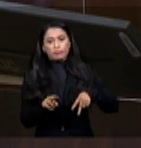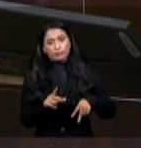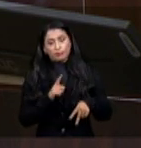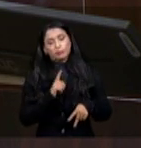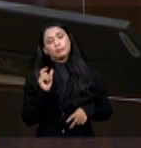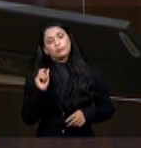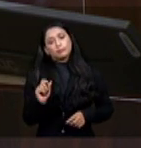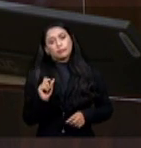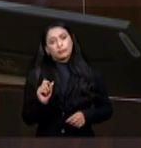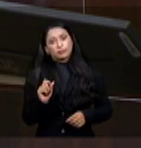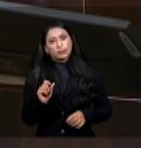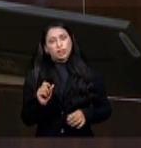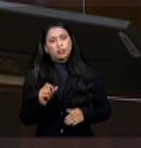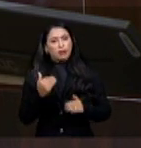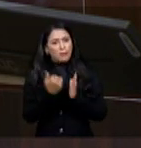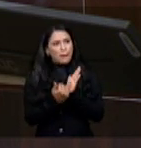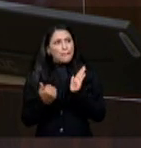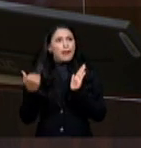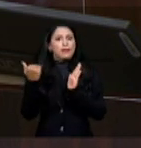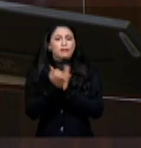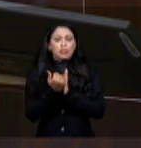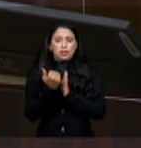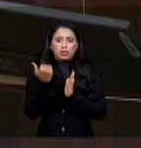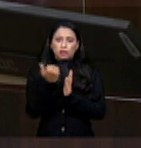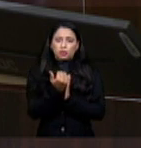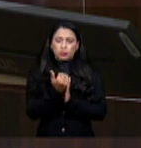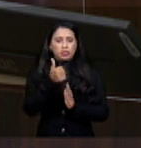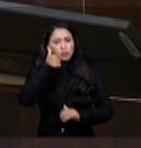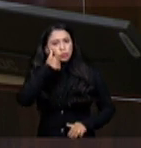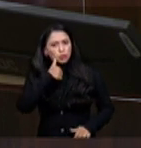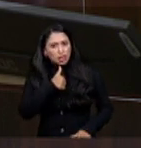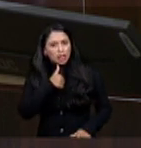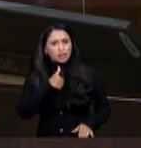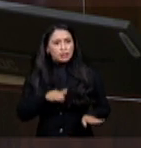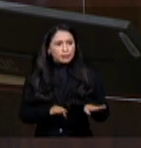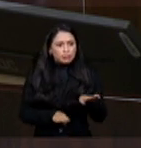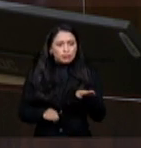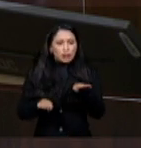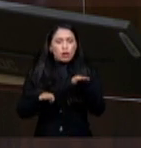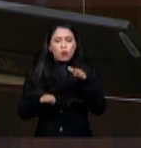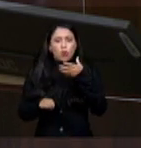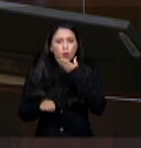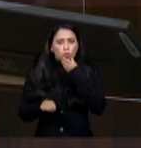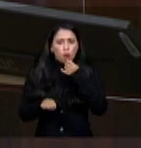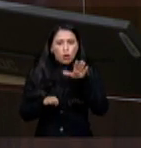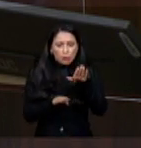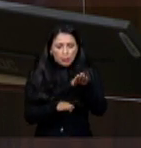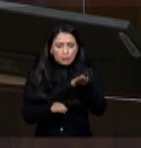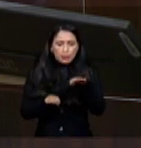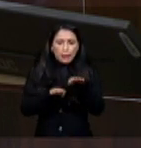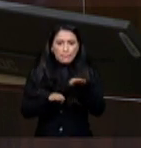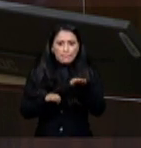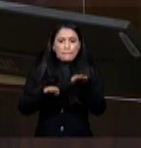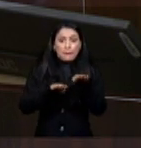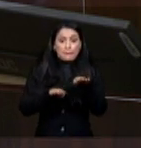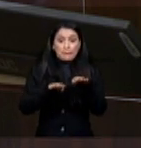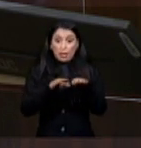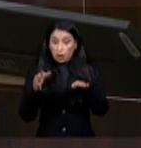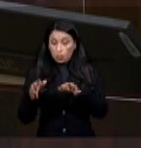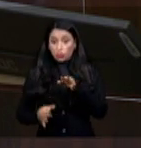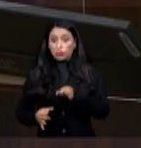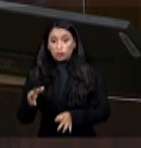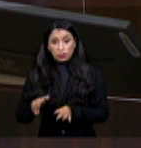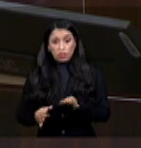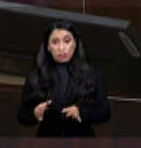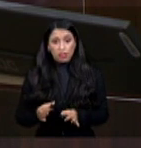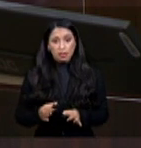antigamente avanços e os direitos das Mulheres foram se aproximando cada vez mais do ideal de Justiça Sem